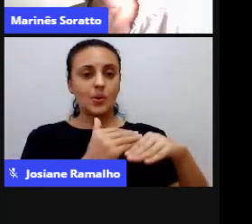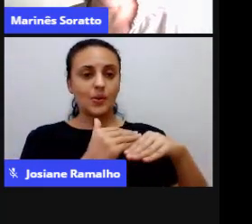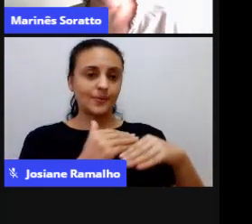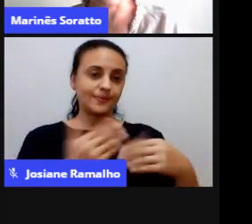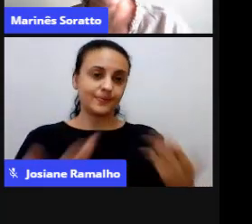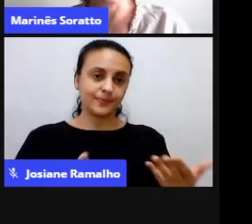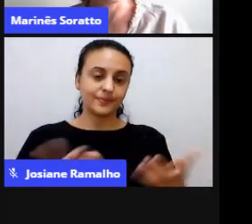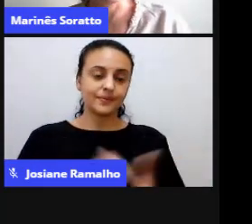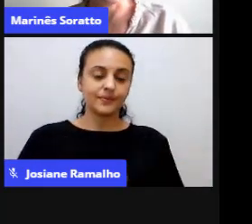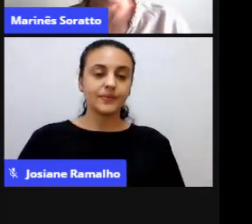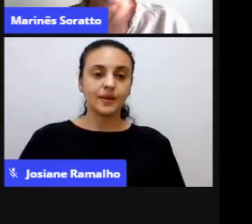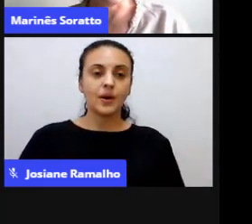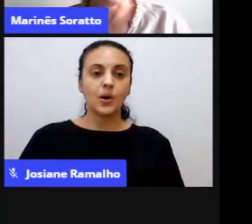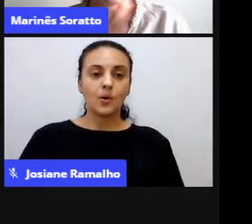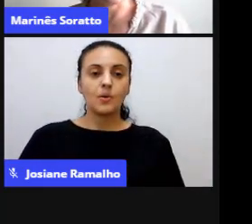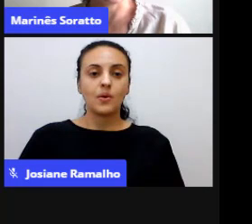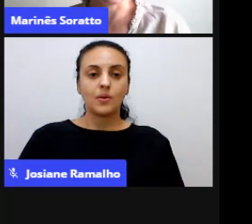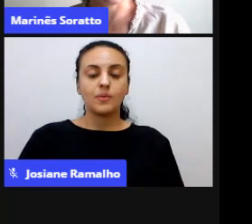escolarização universal, né?